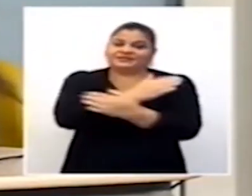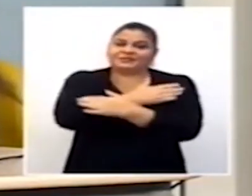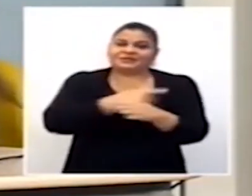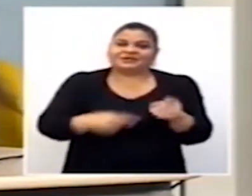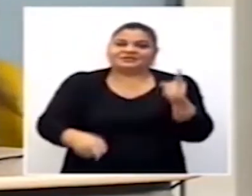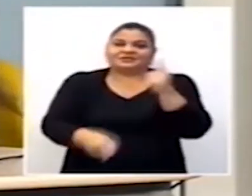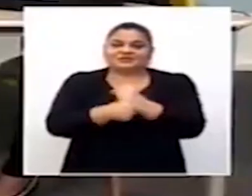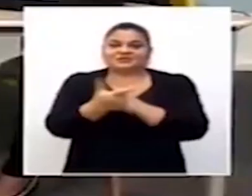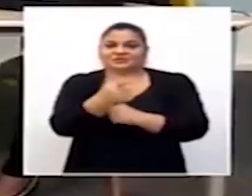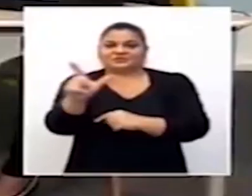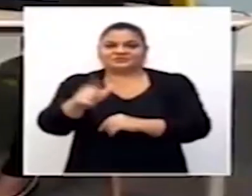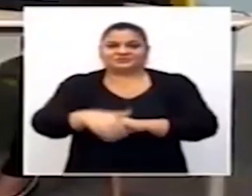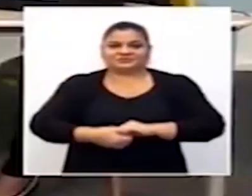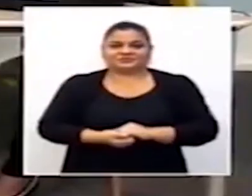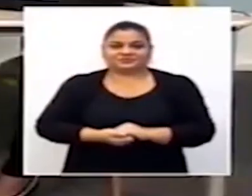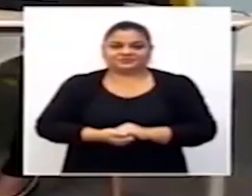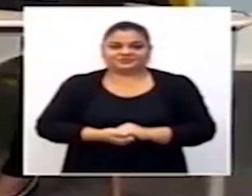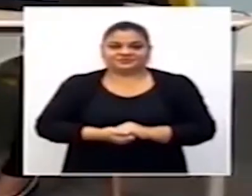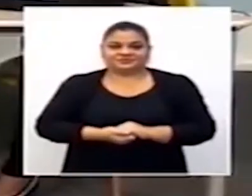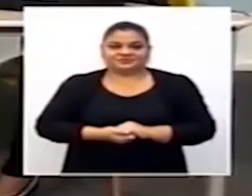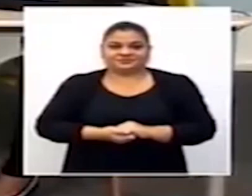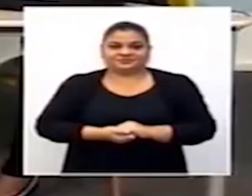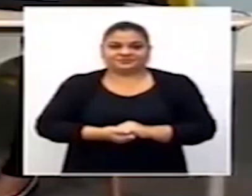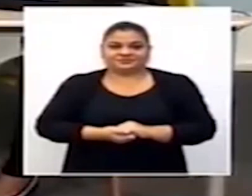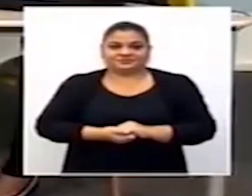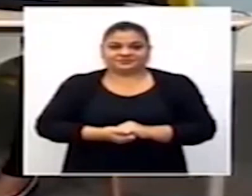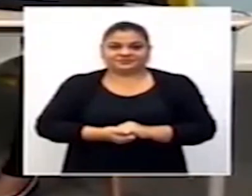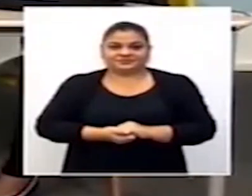a próxima Até a próxima tchau tchau tchau obrigada